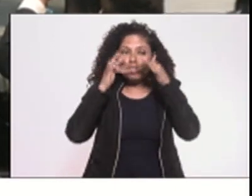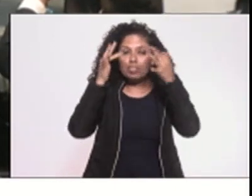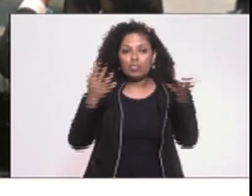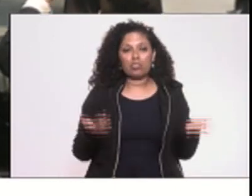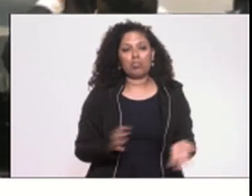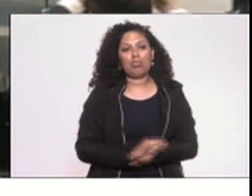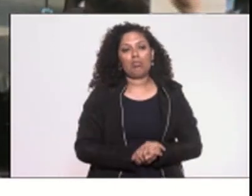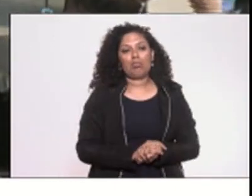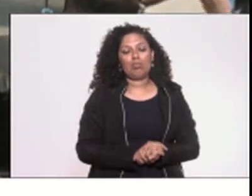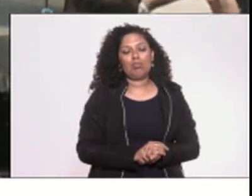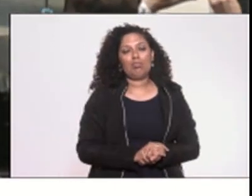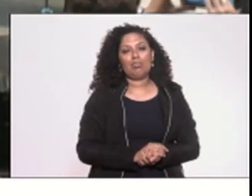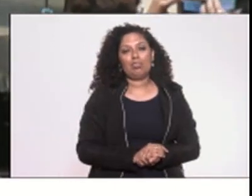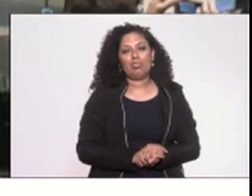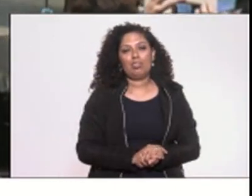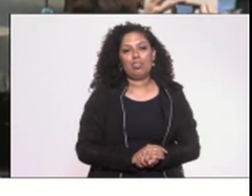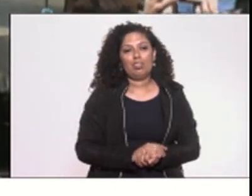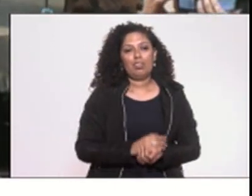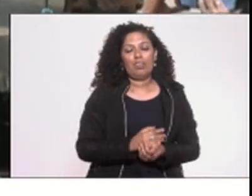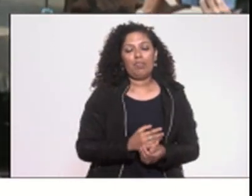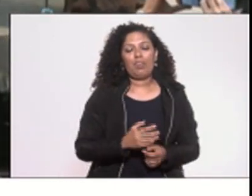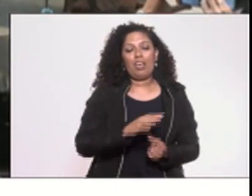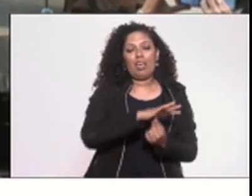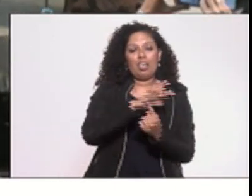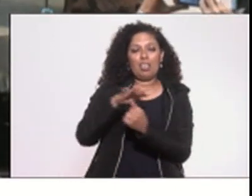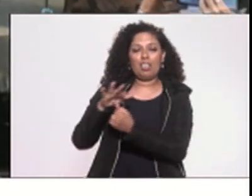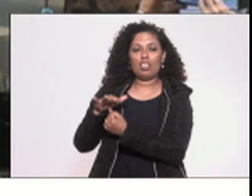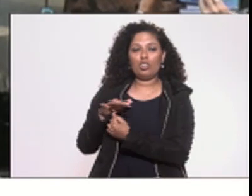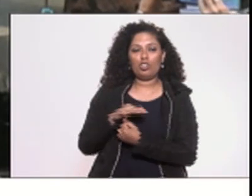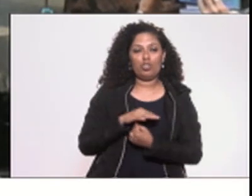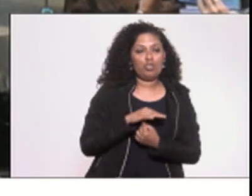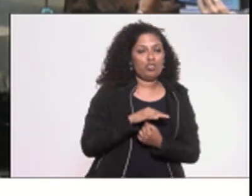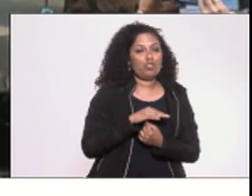Temos ainda feiras orgânicas,